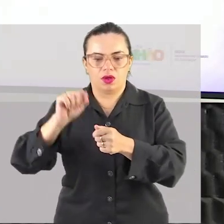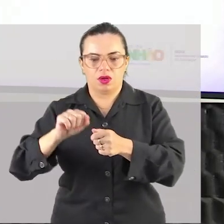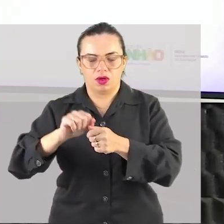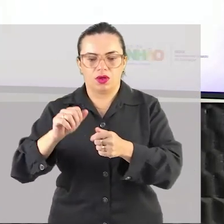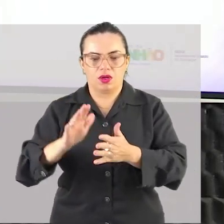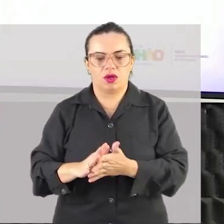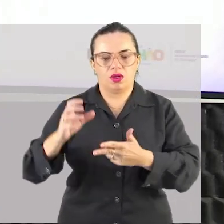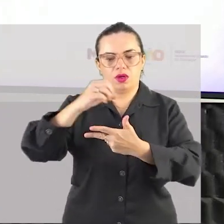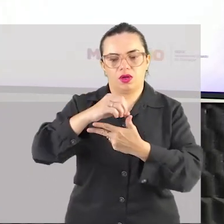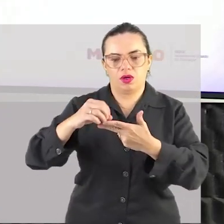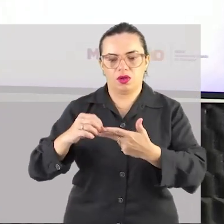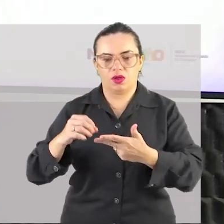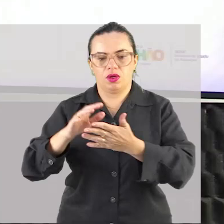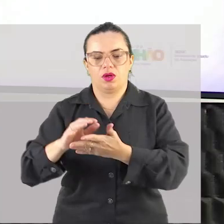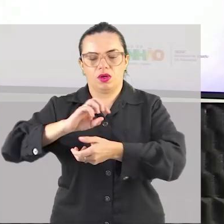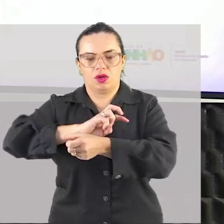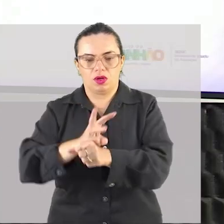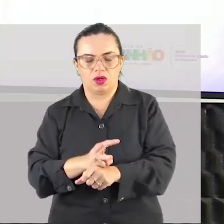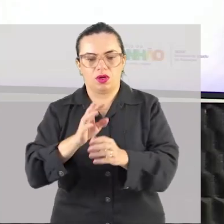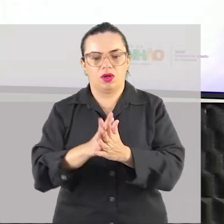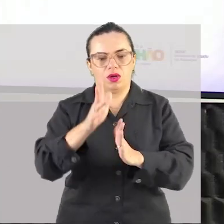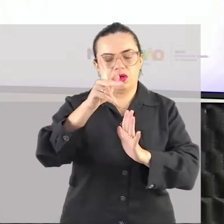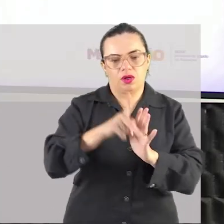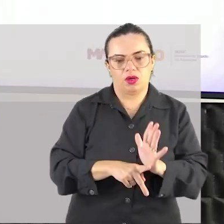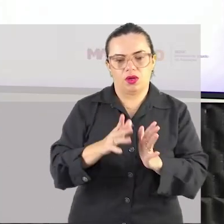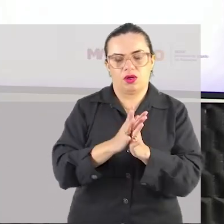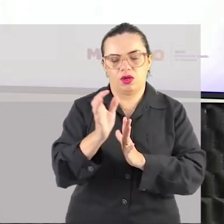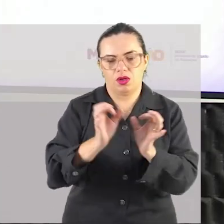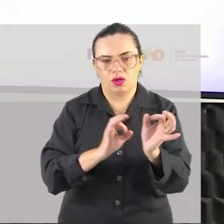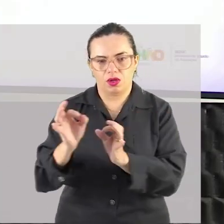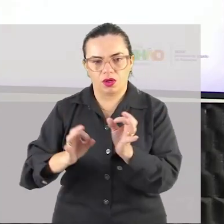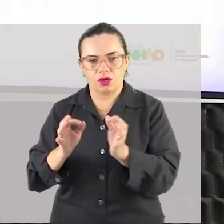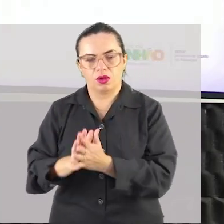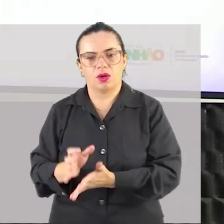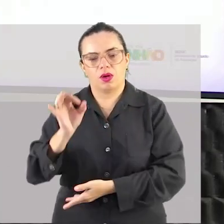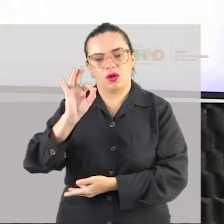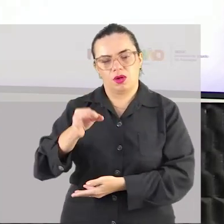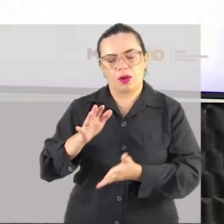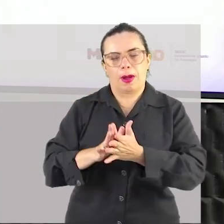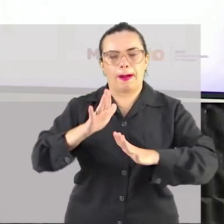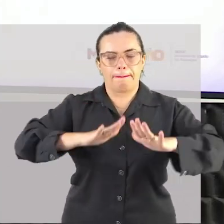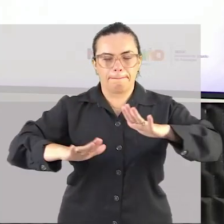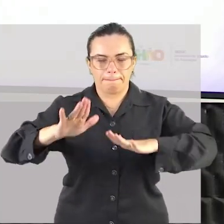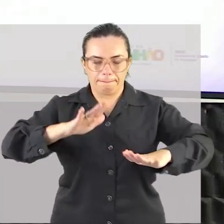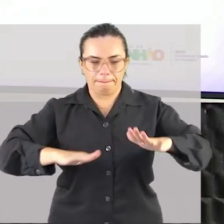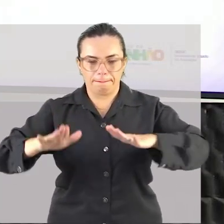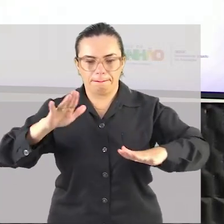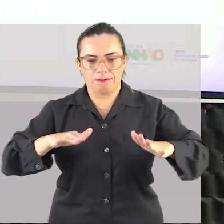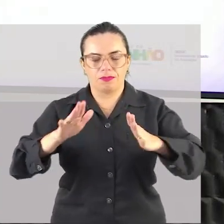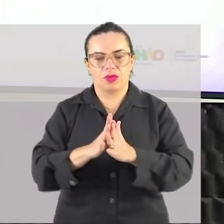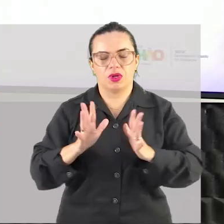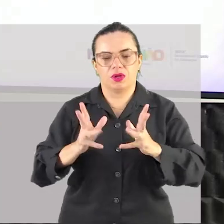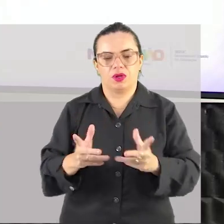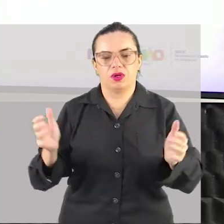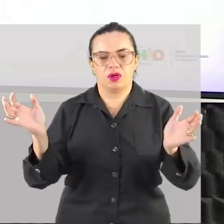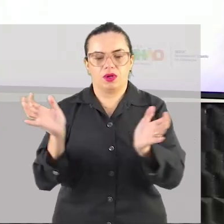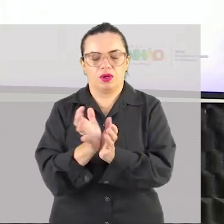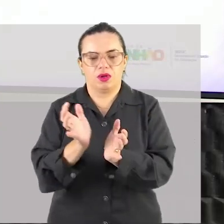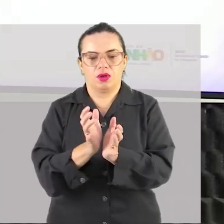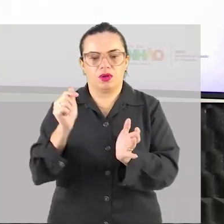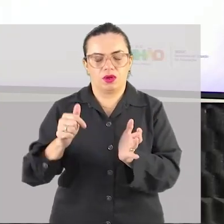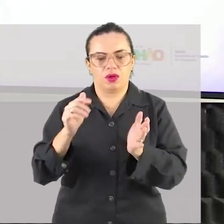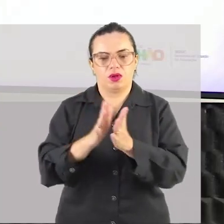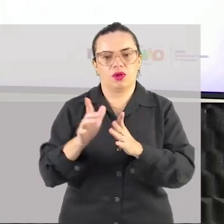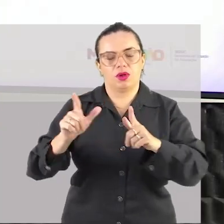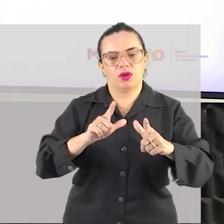EMA neste ano. Isso aqui é um programa, é um preparatório preparado exatamente com muito cuidado para vocês por toda essa equipe. É